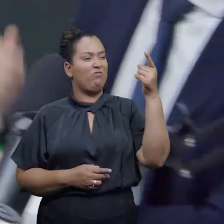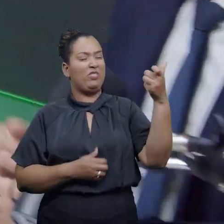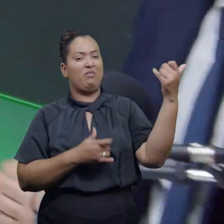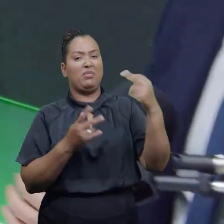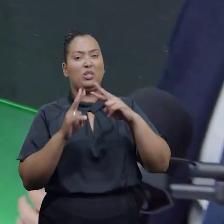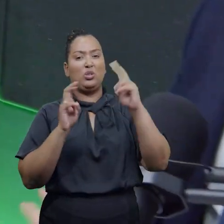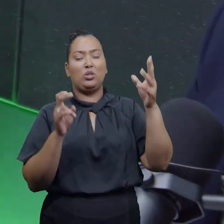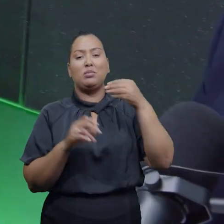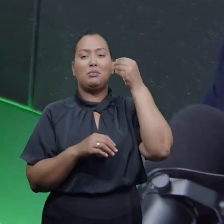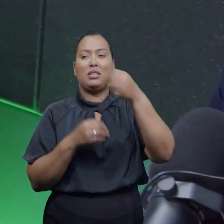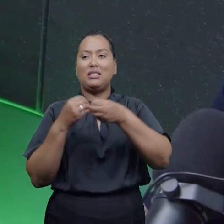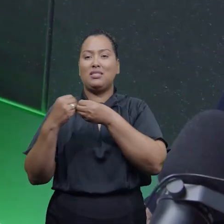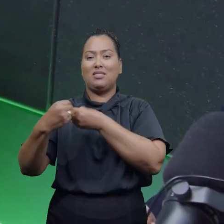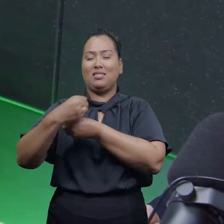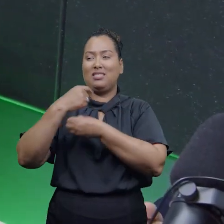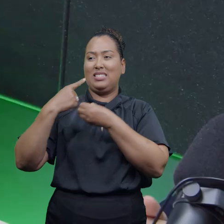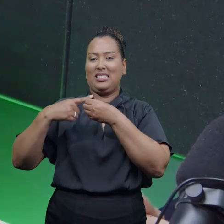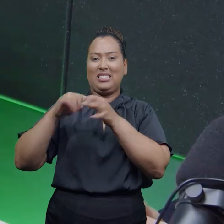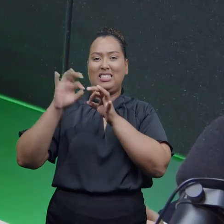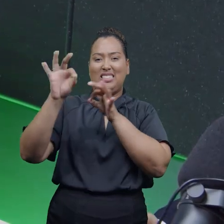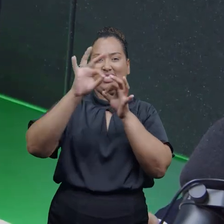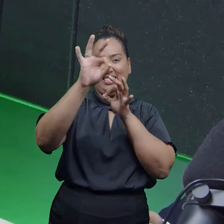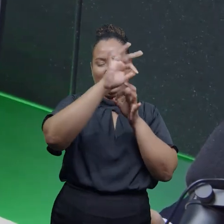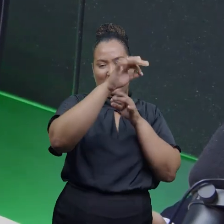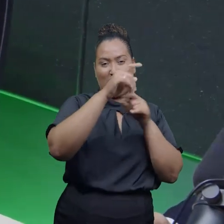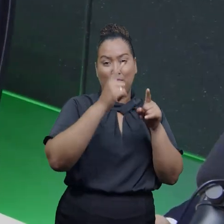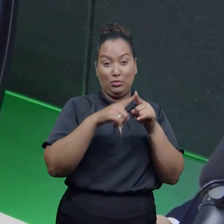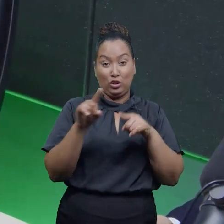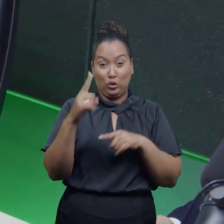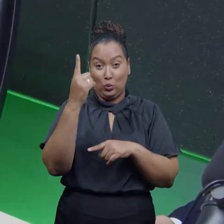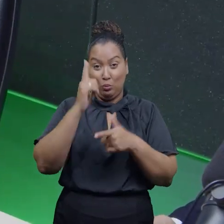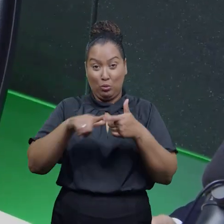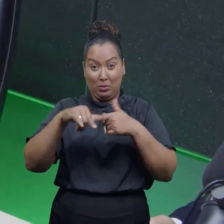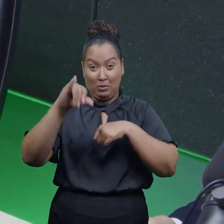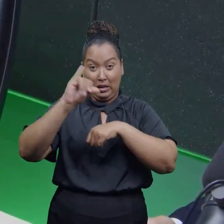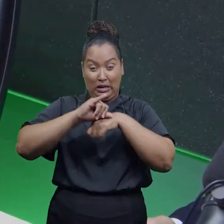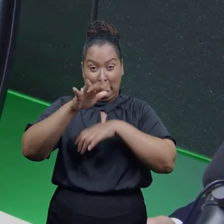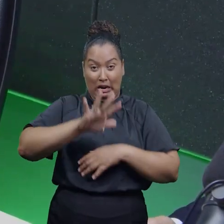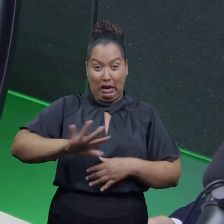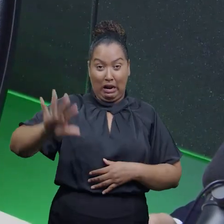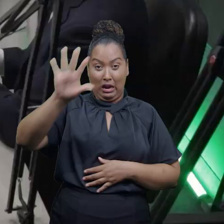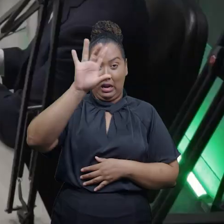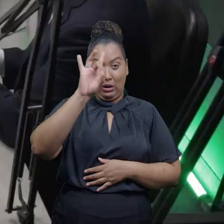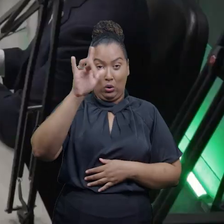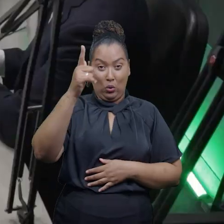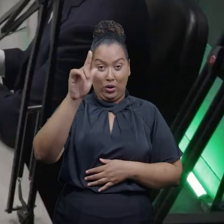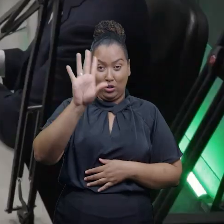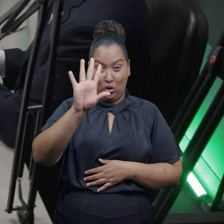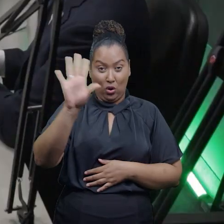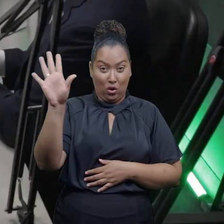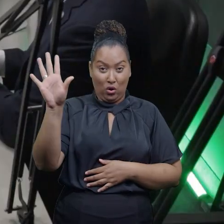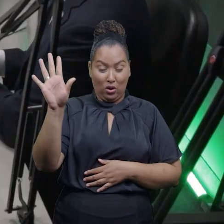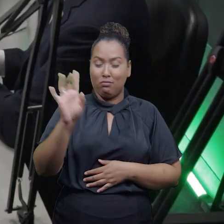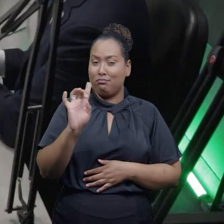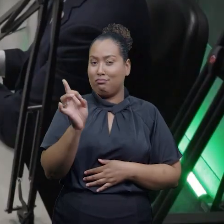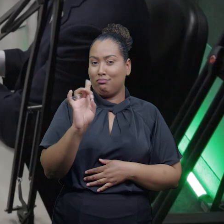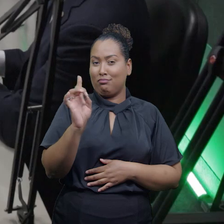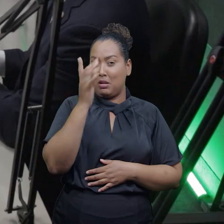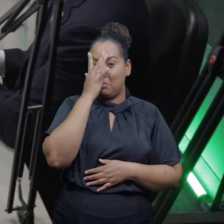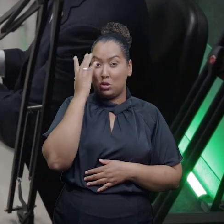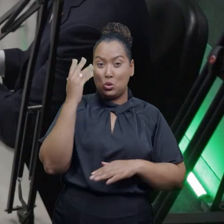você ter trazido essa experiência do entorno, porque não é uma questão só da capital, né? Às vezes as pessoas acham